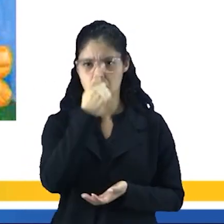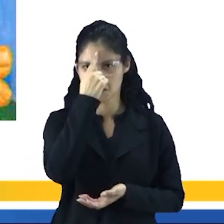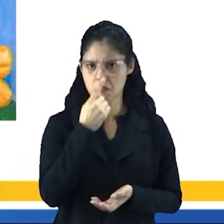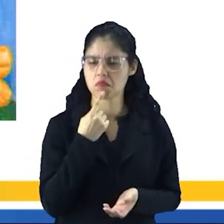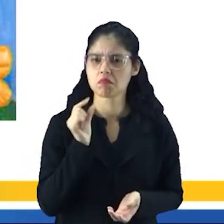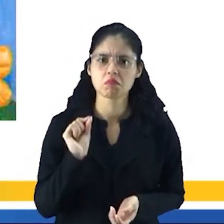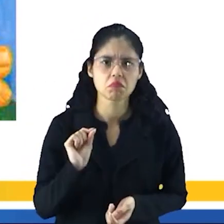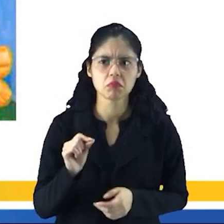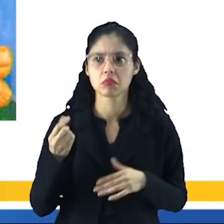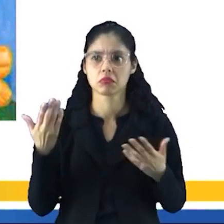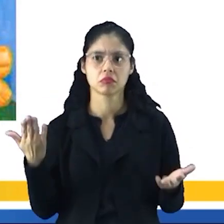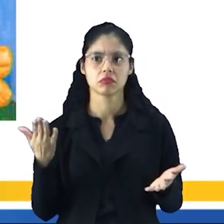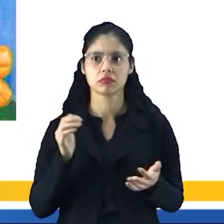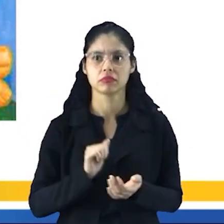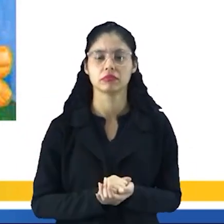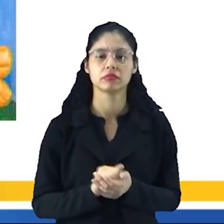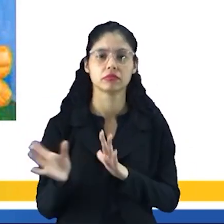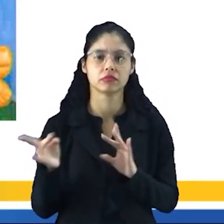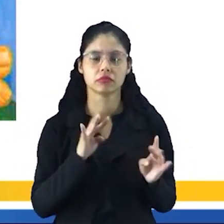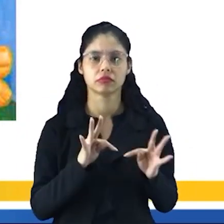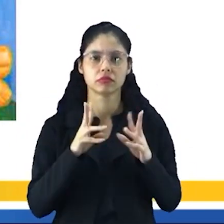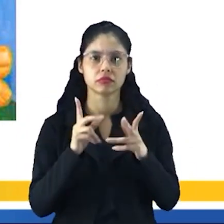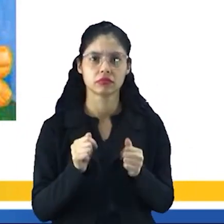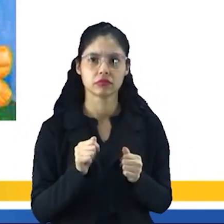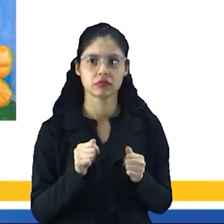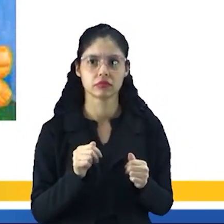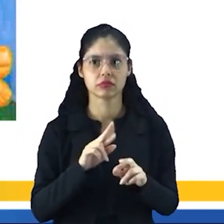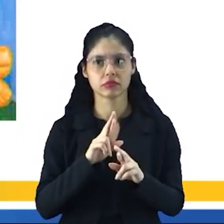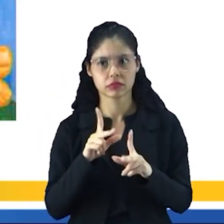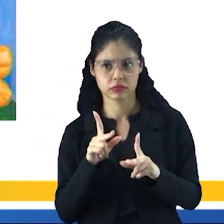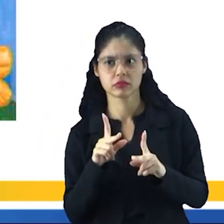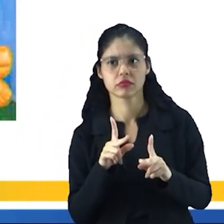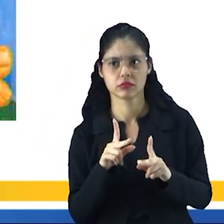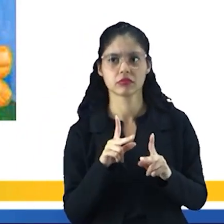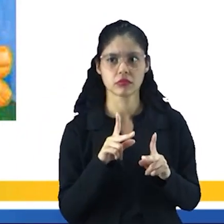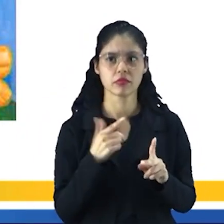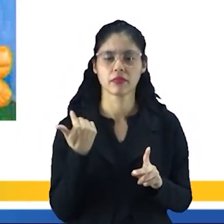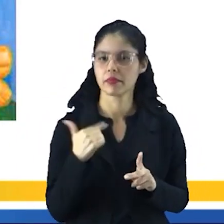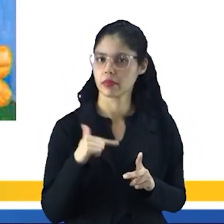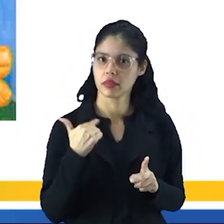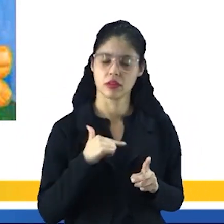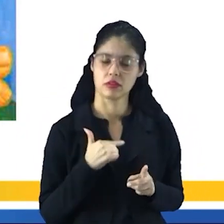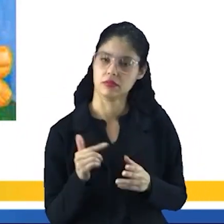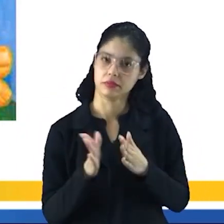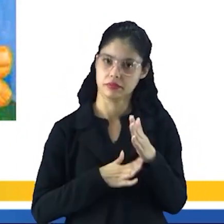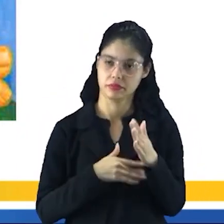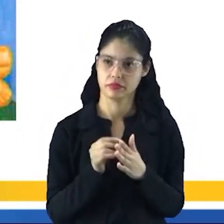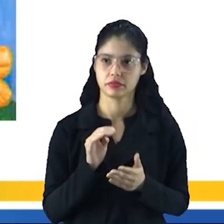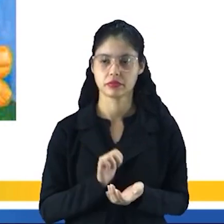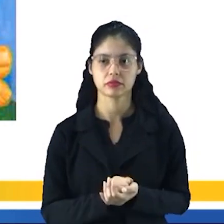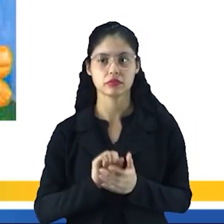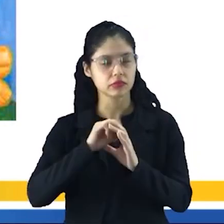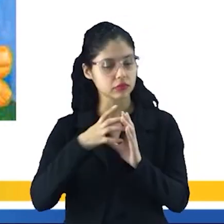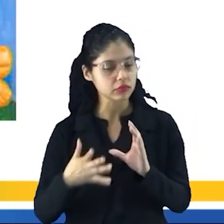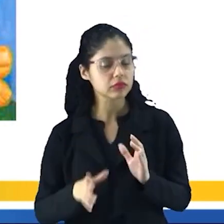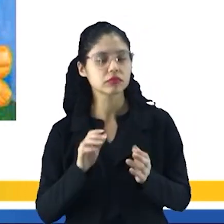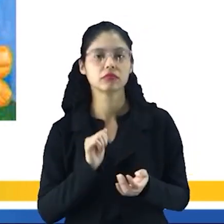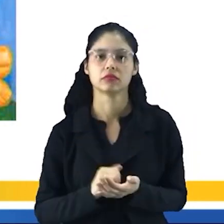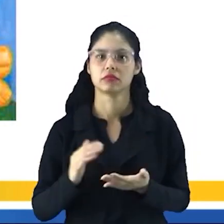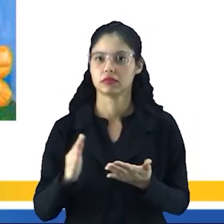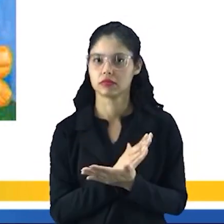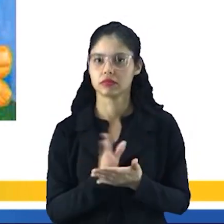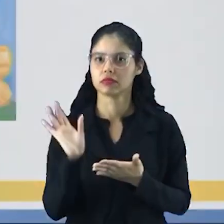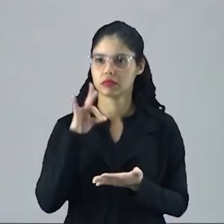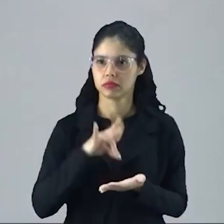sabe exatamente o que é. Ela está totalmente disforme, né? Ela não tem obras, não caracteriza